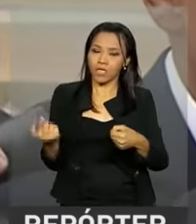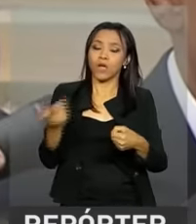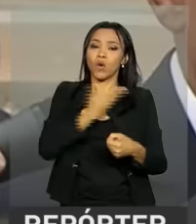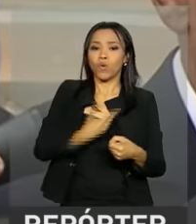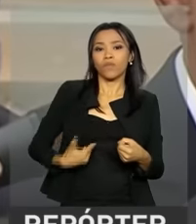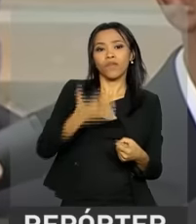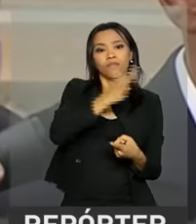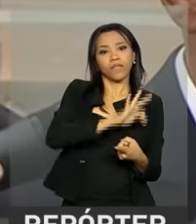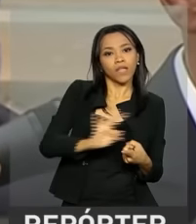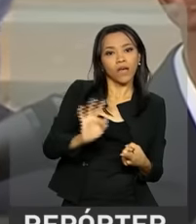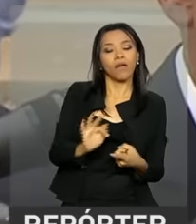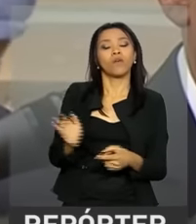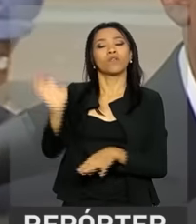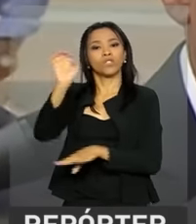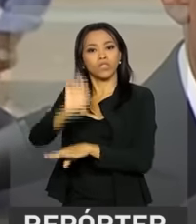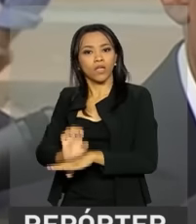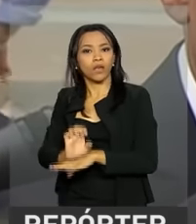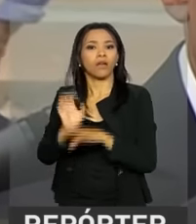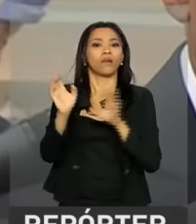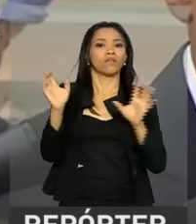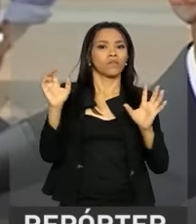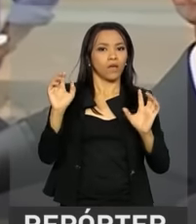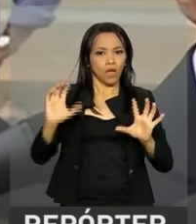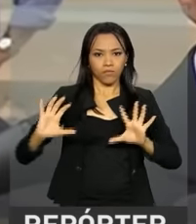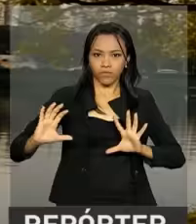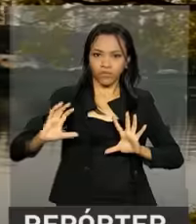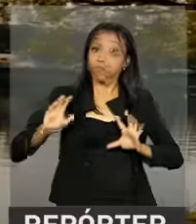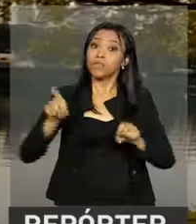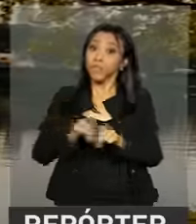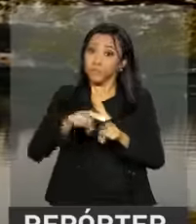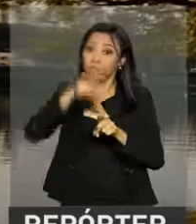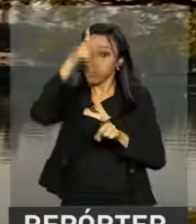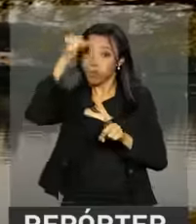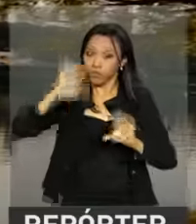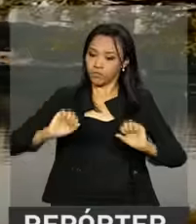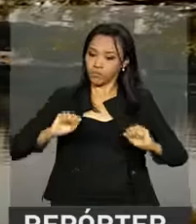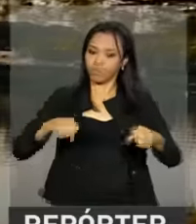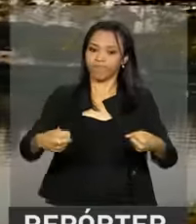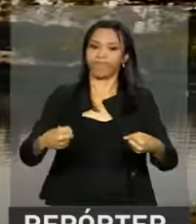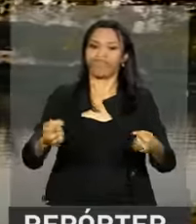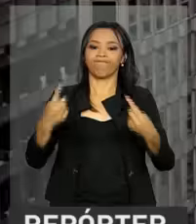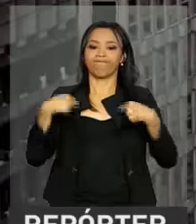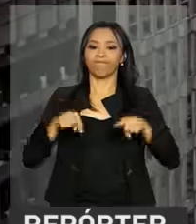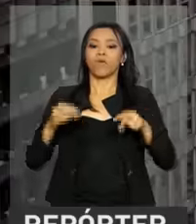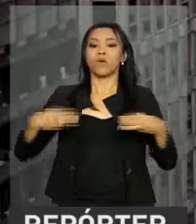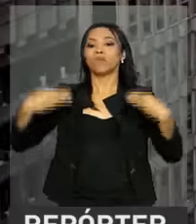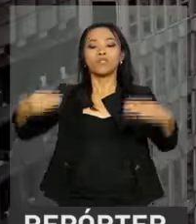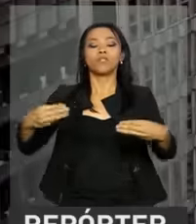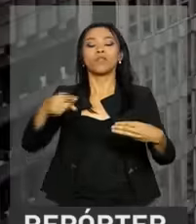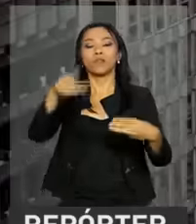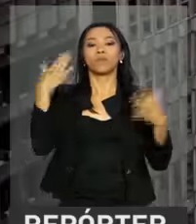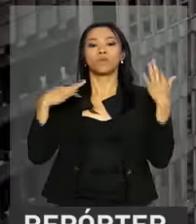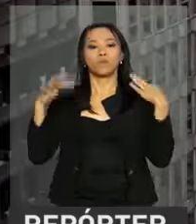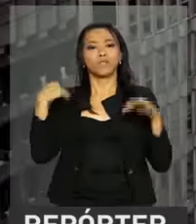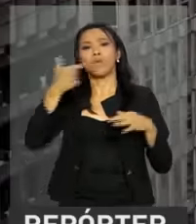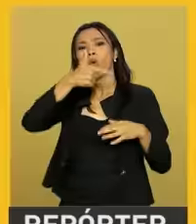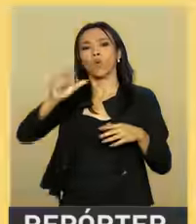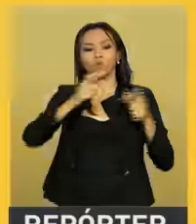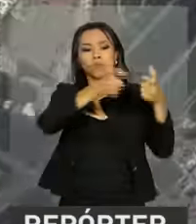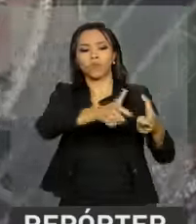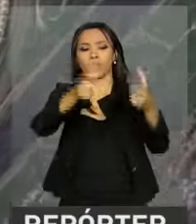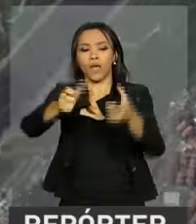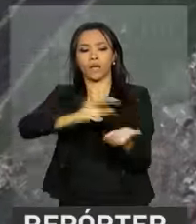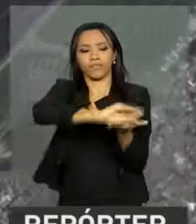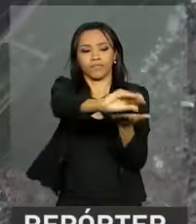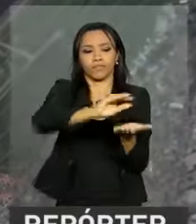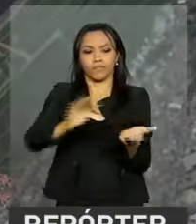governo federal com governo estadual Somando Forças com o governo Municipal o Ministério do Turismo também investe em outros pontos da capital paulista